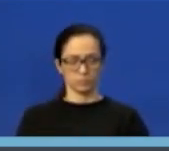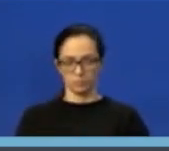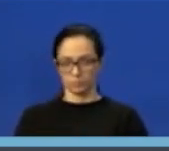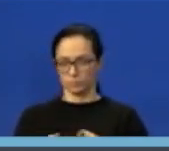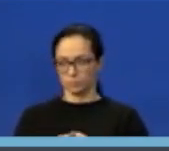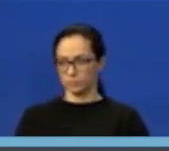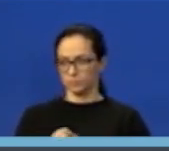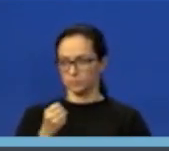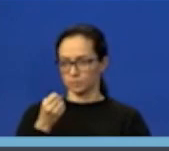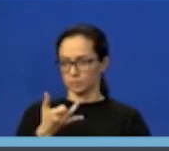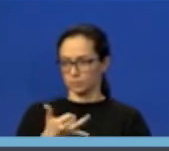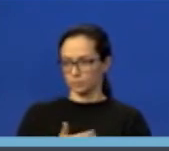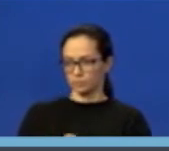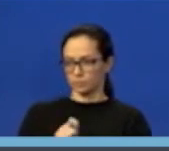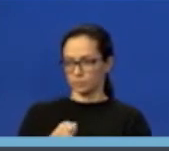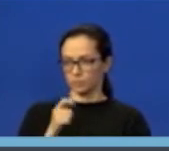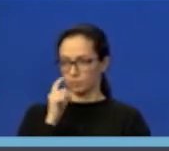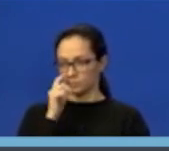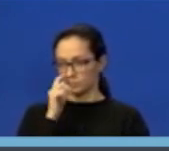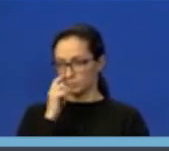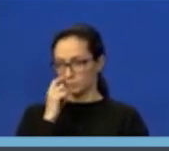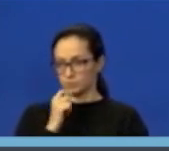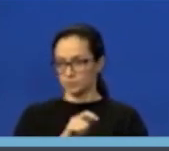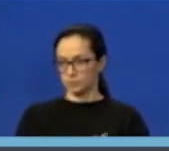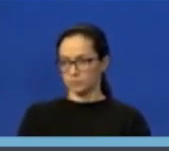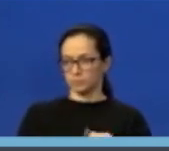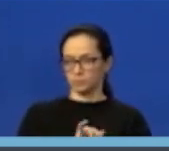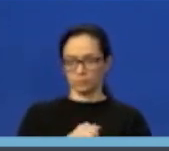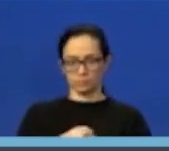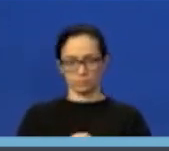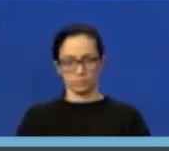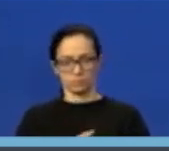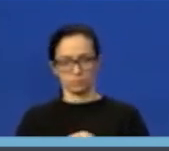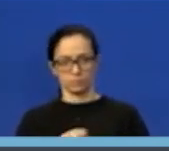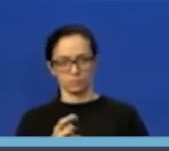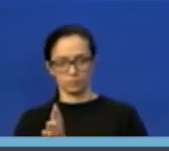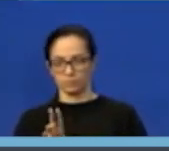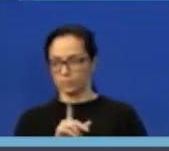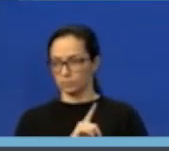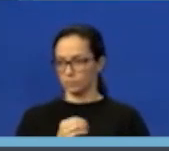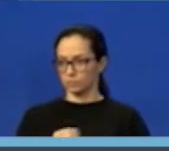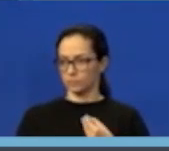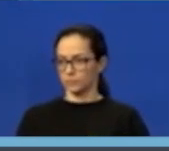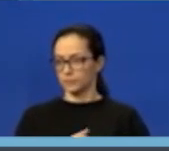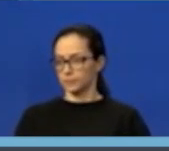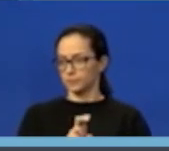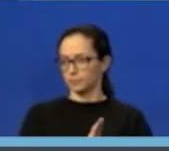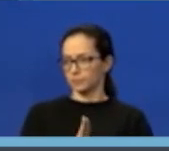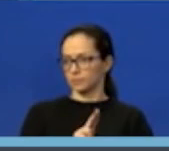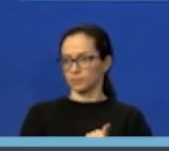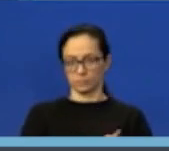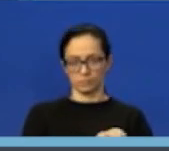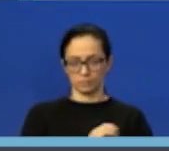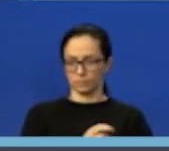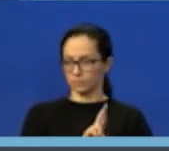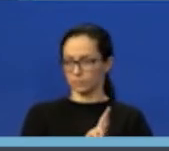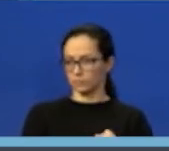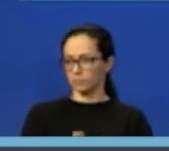gente vai falar sobre um outro exame, que é o líquor. Esse exame ele é muito utilizado, por exemplo, em pacientes